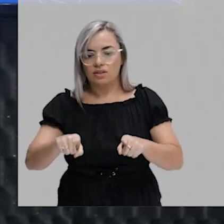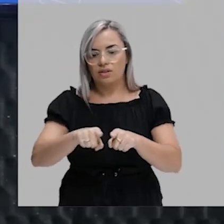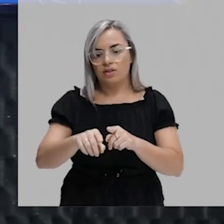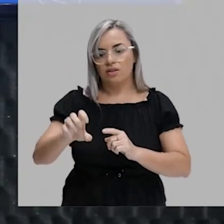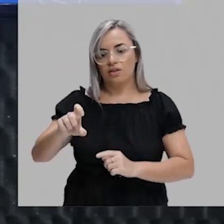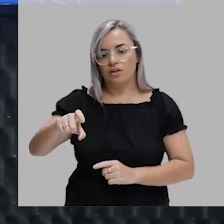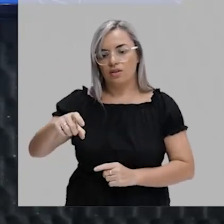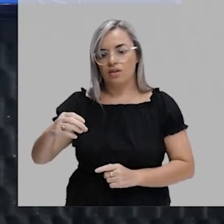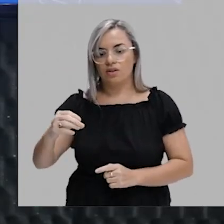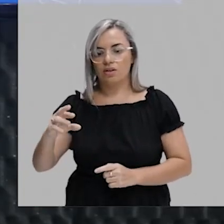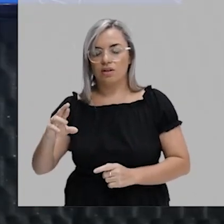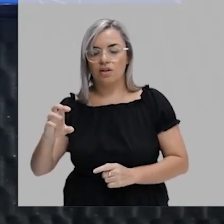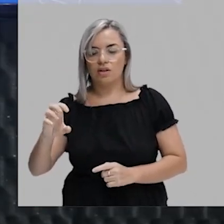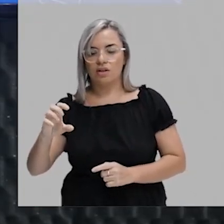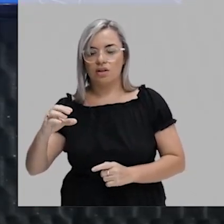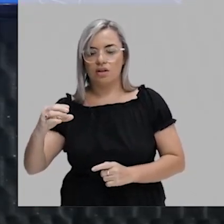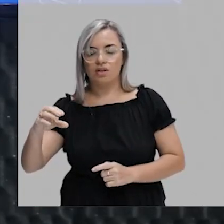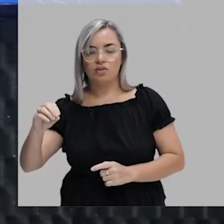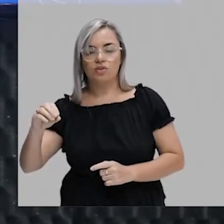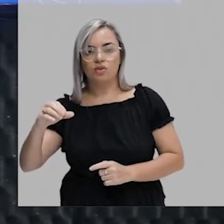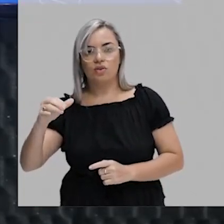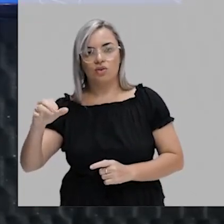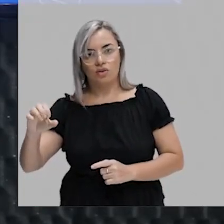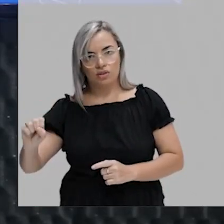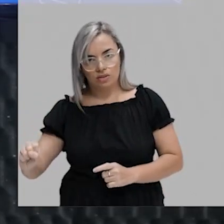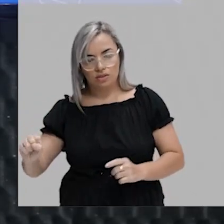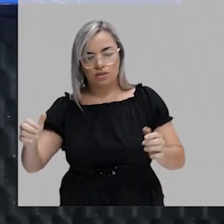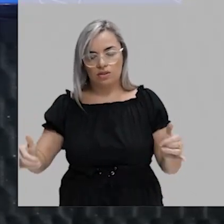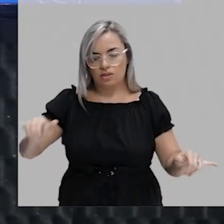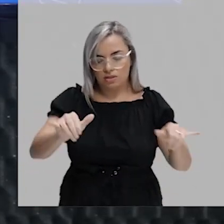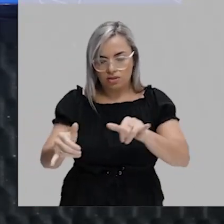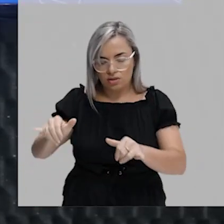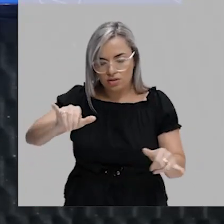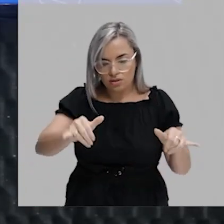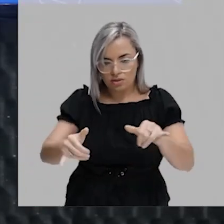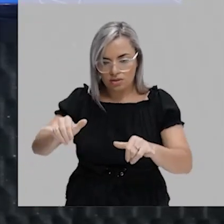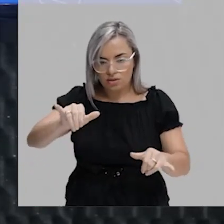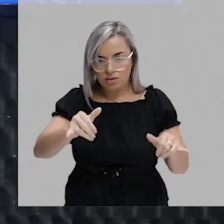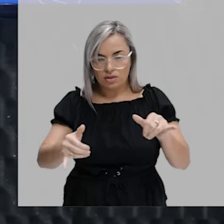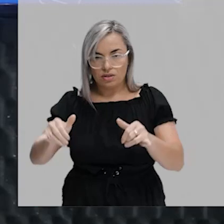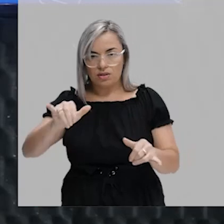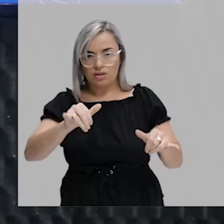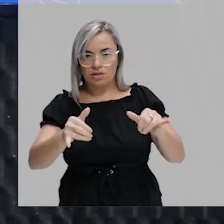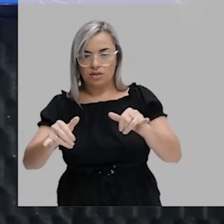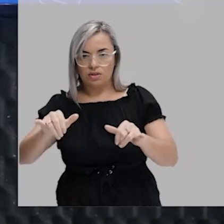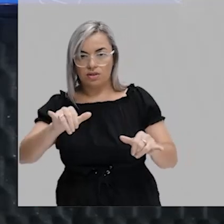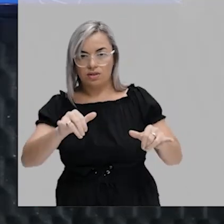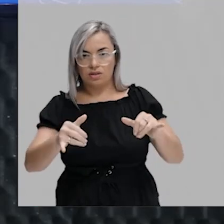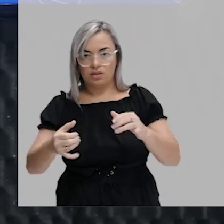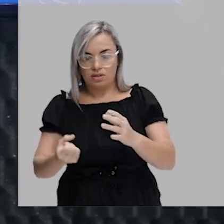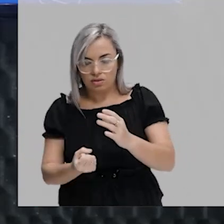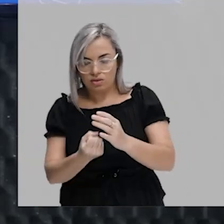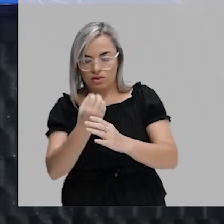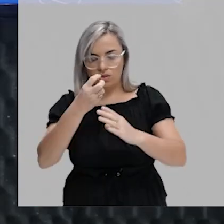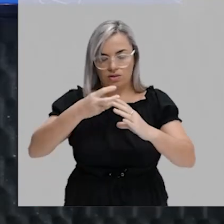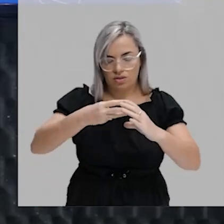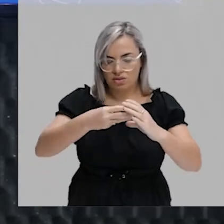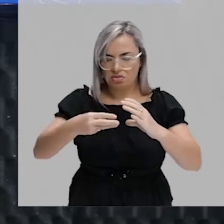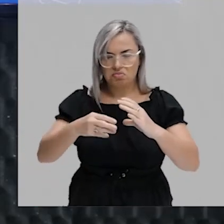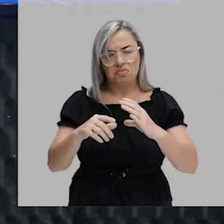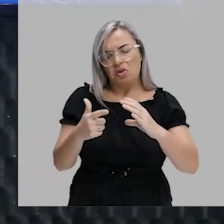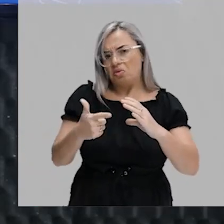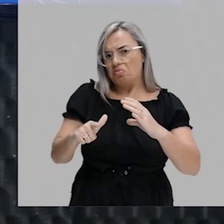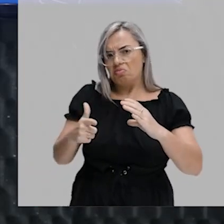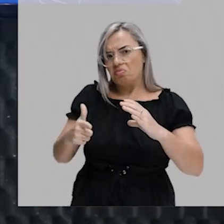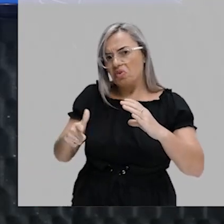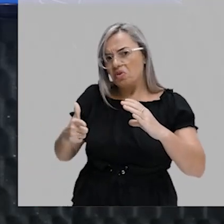Excreções são substâncias químicas que são produzidas pela célula que não tem mais nenhuma necessidade, ou